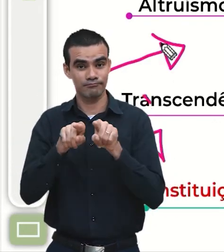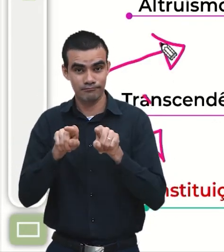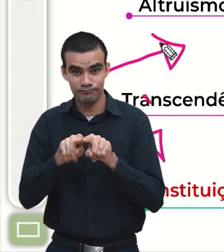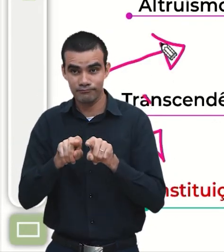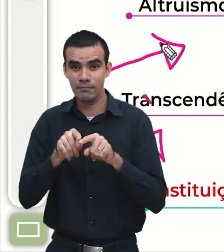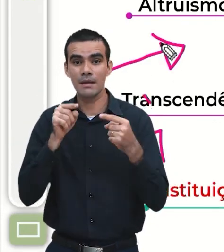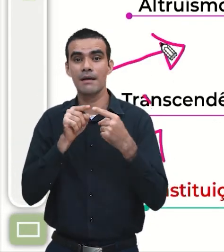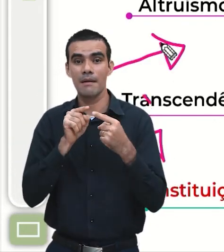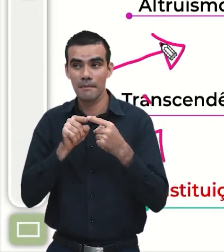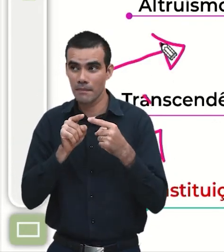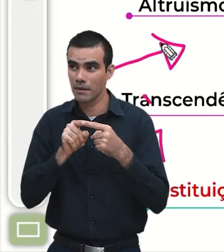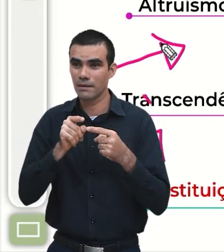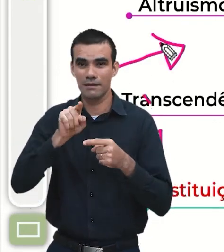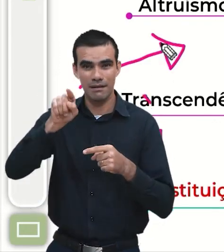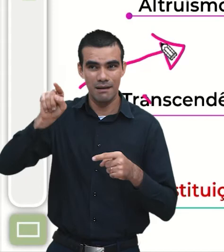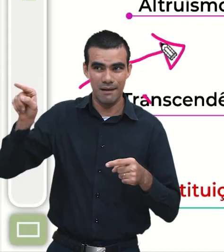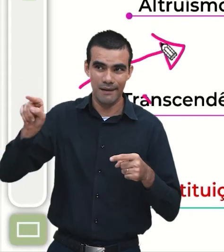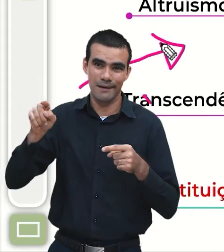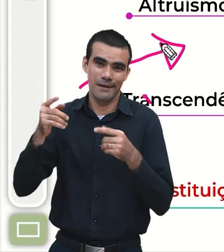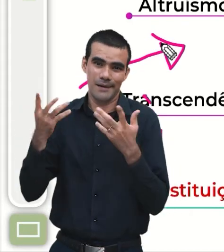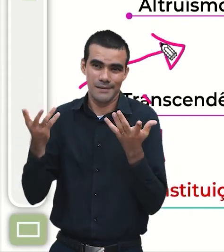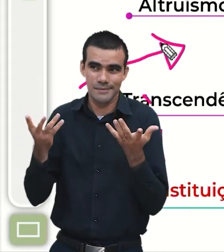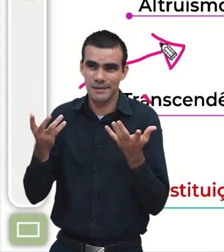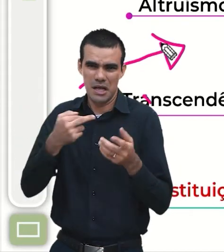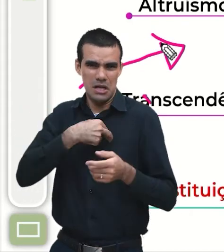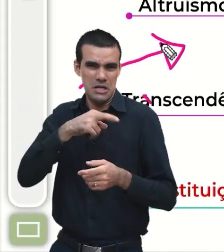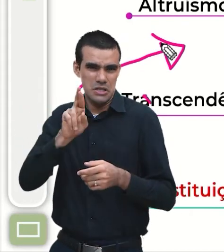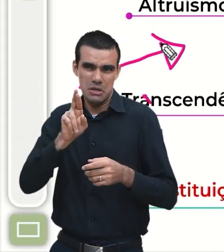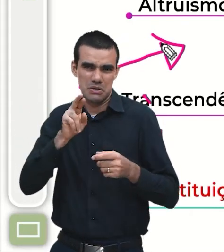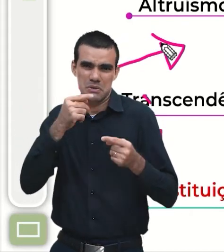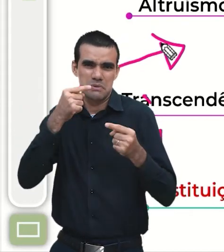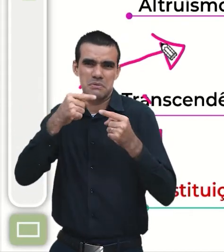Ela se volta para o outro, não que a religião